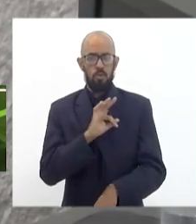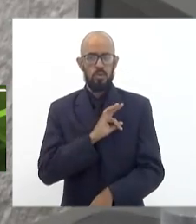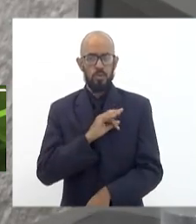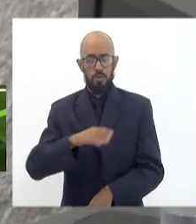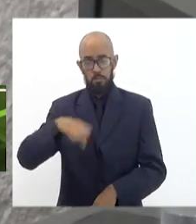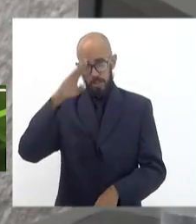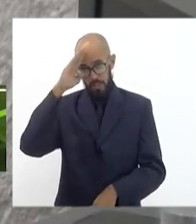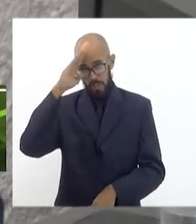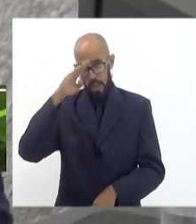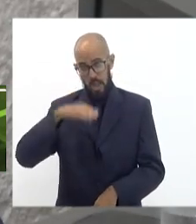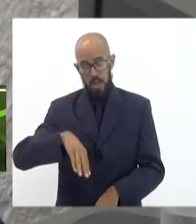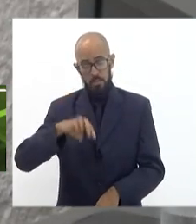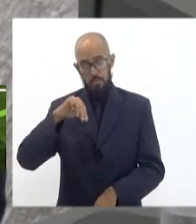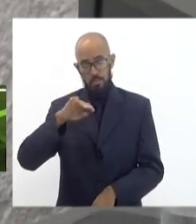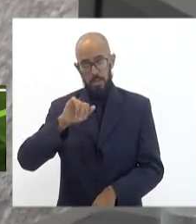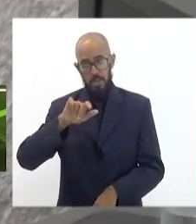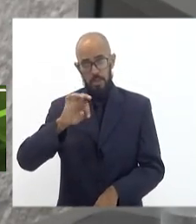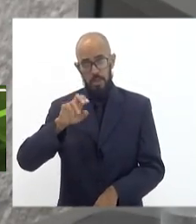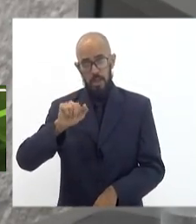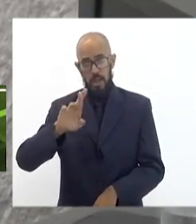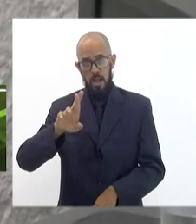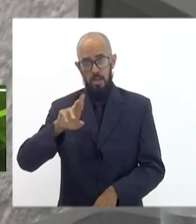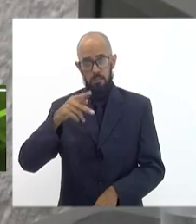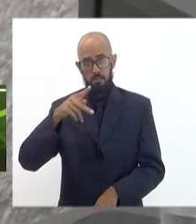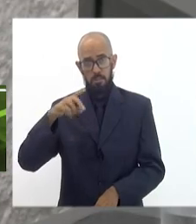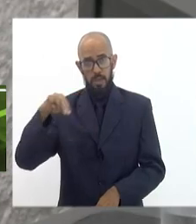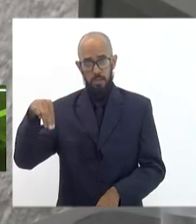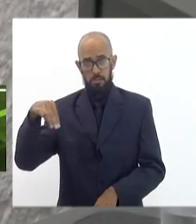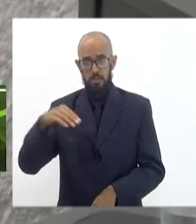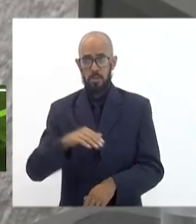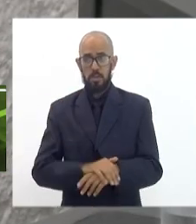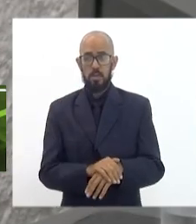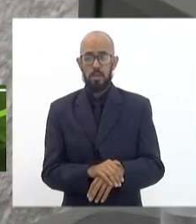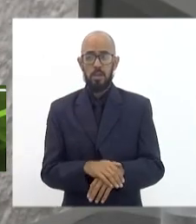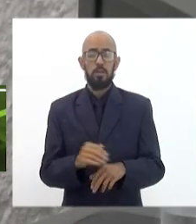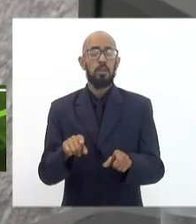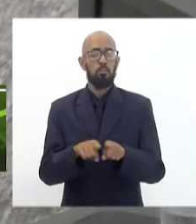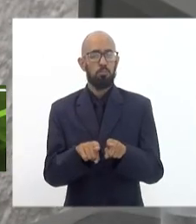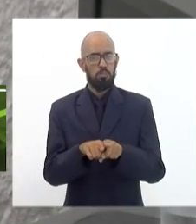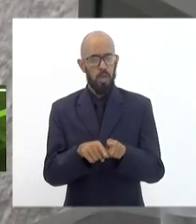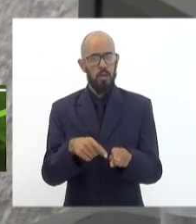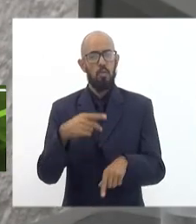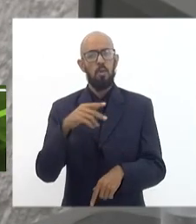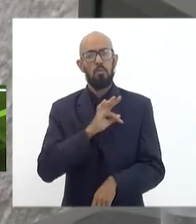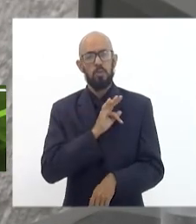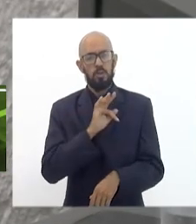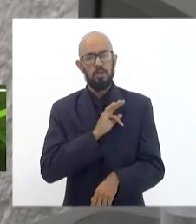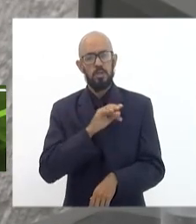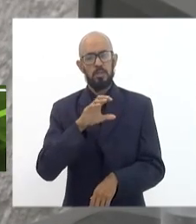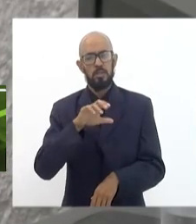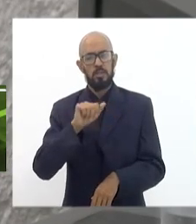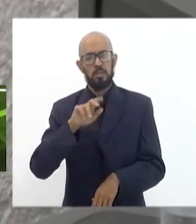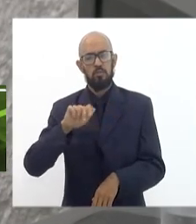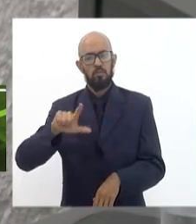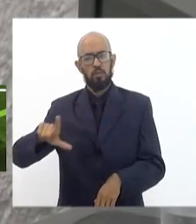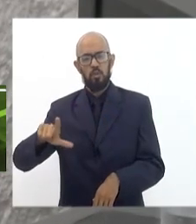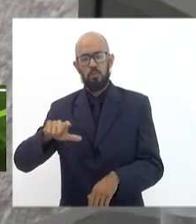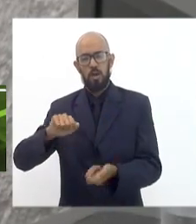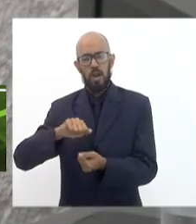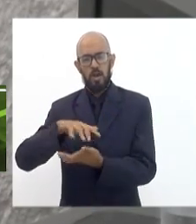agora fizemos essa semana é um termo de compromisso com a secretaria de Polícia Civil para recuperar delegacias